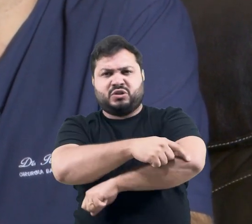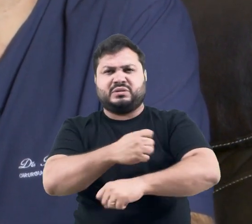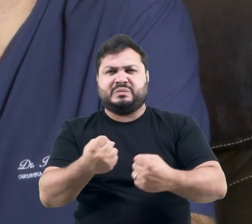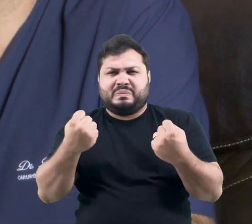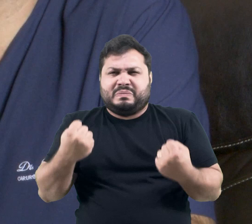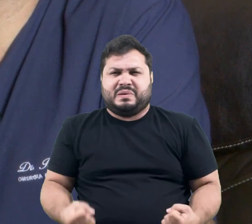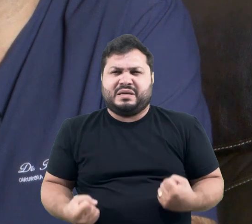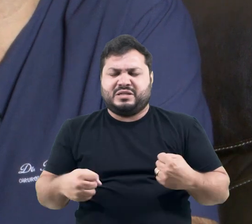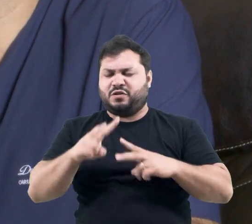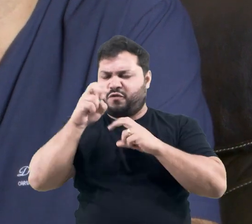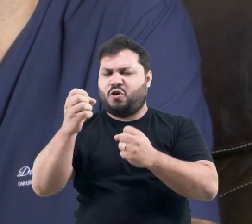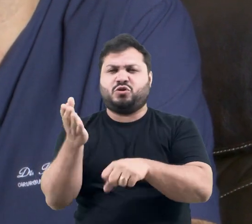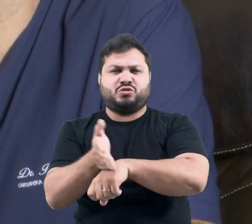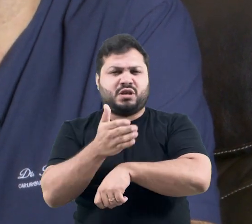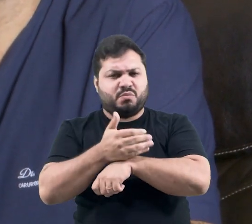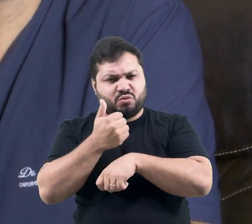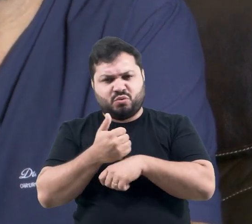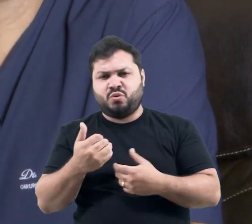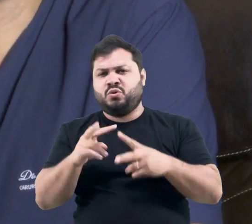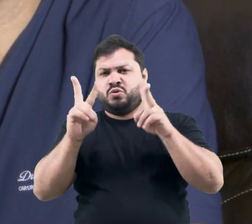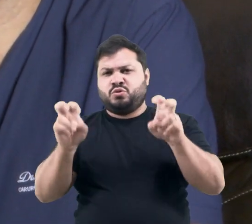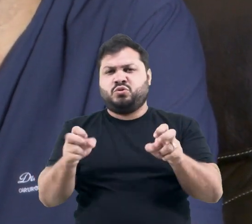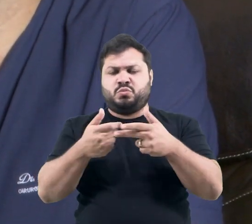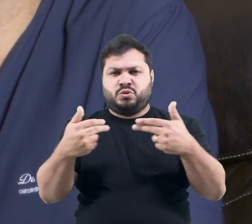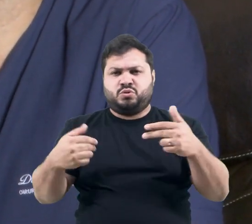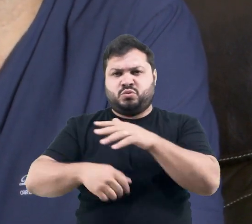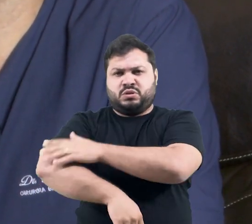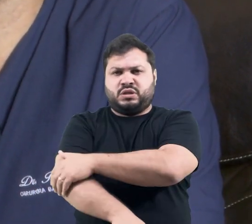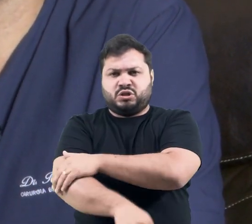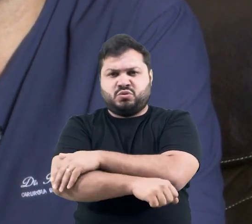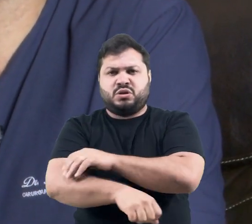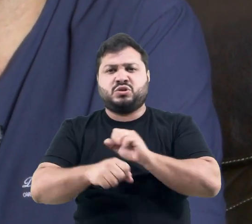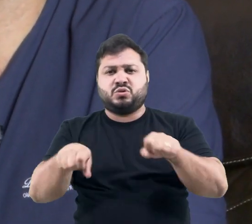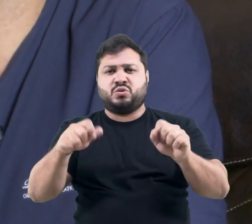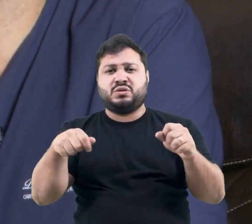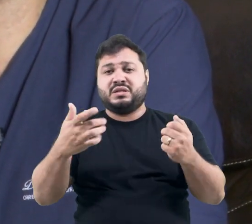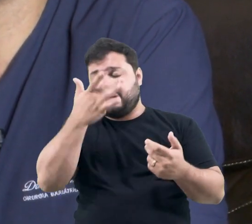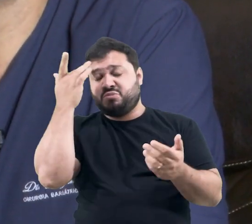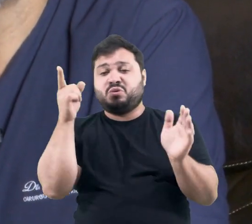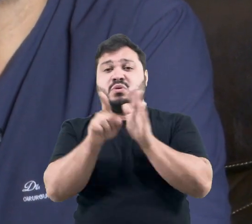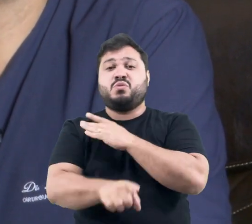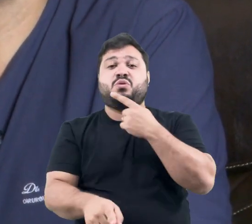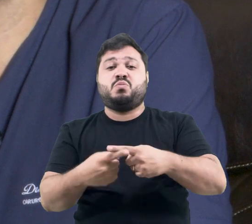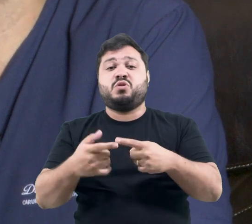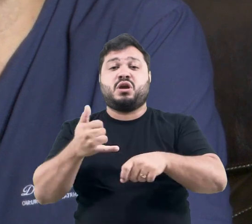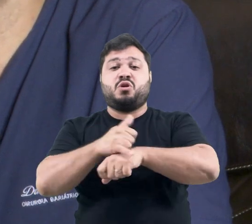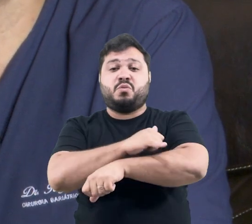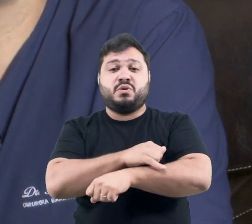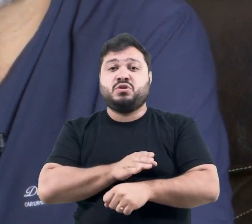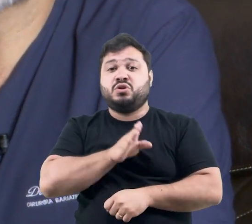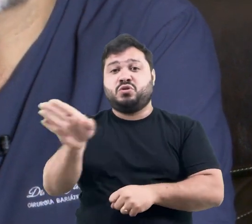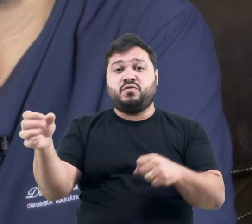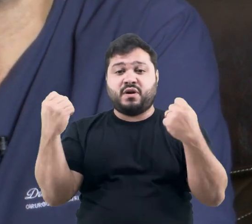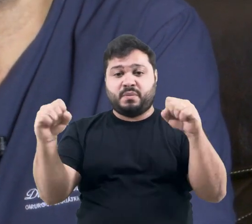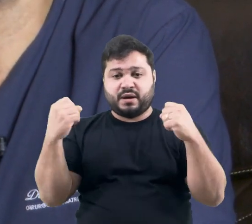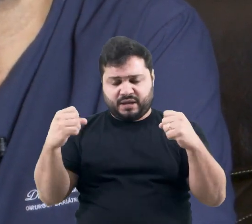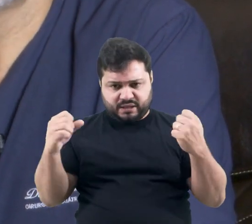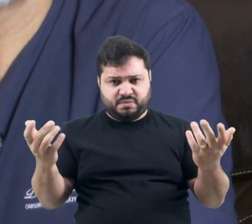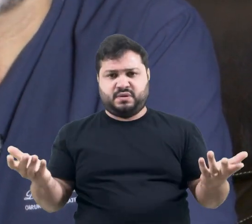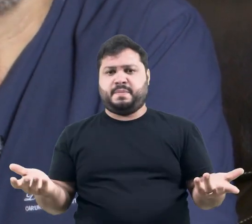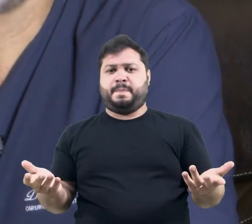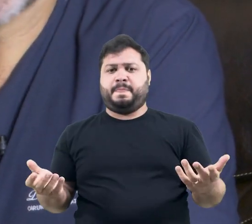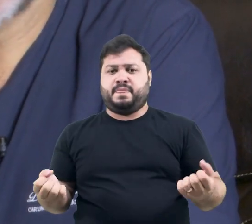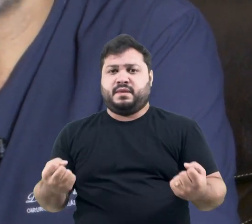uma sobrecarga o tempo todo sobre as suas articulações e as pessoas ainda questionam por que o obeso não vai para a